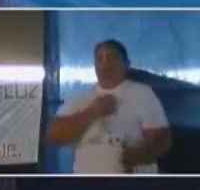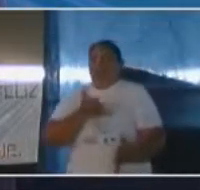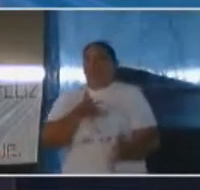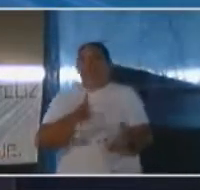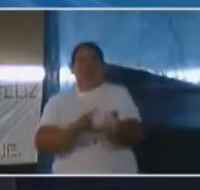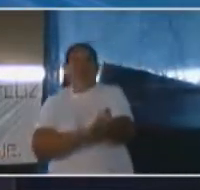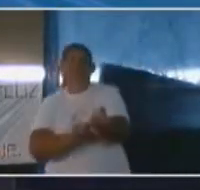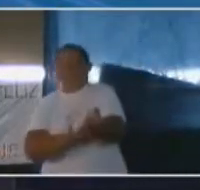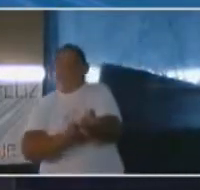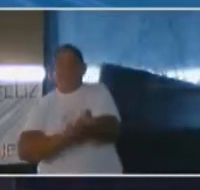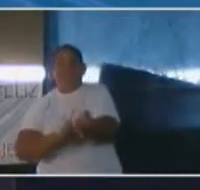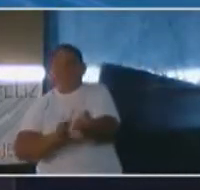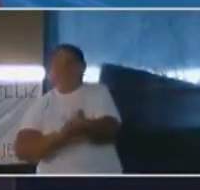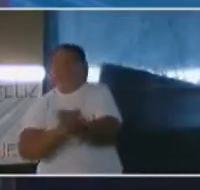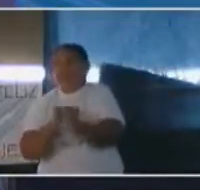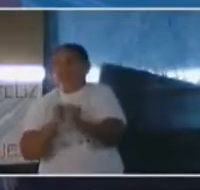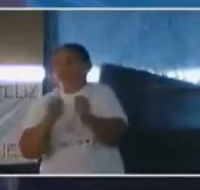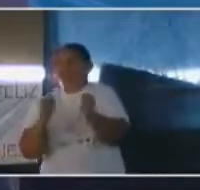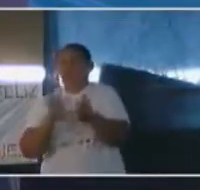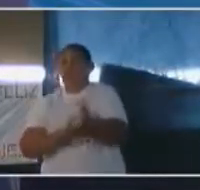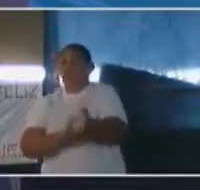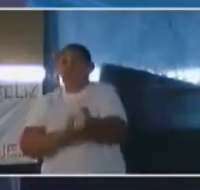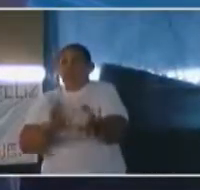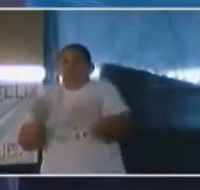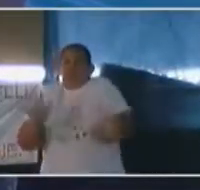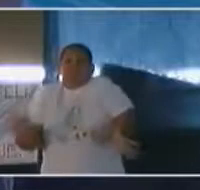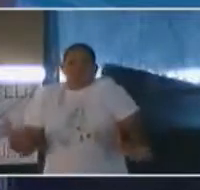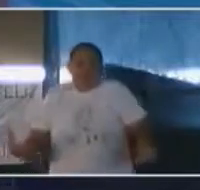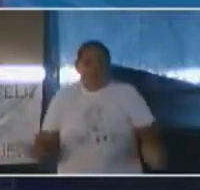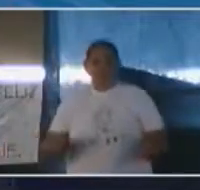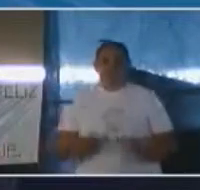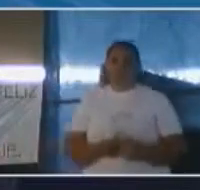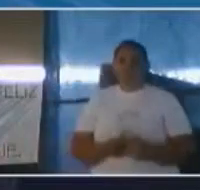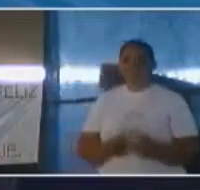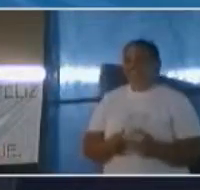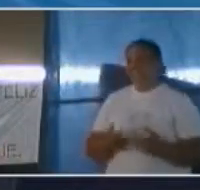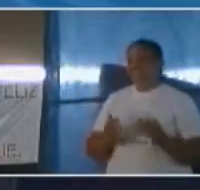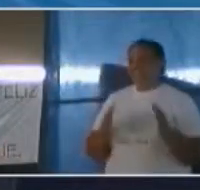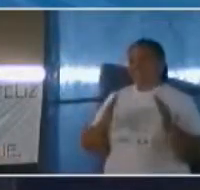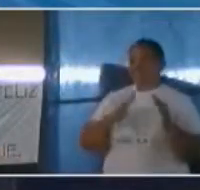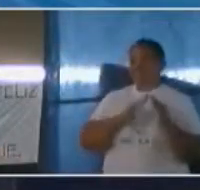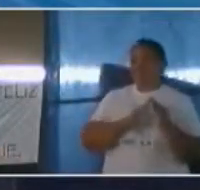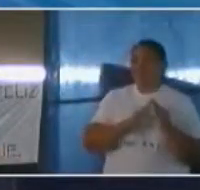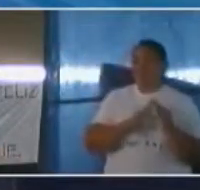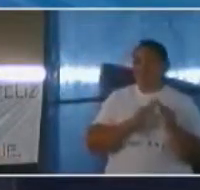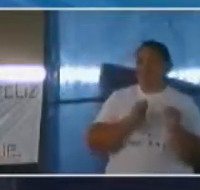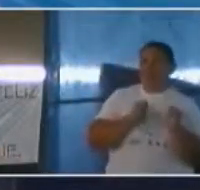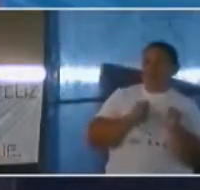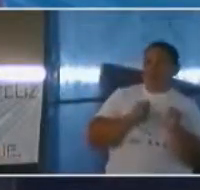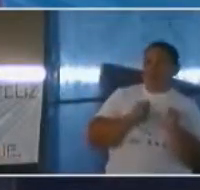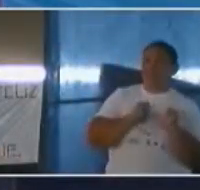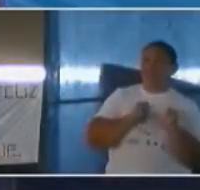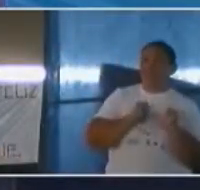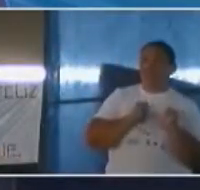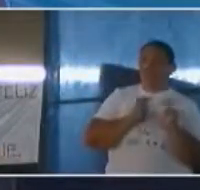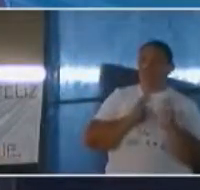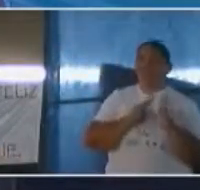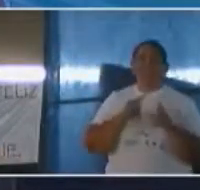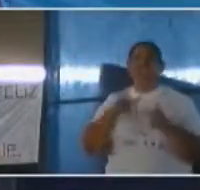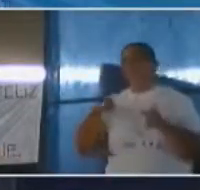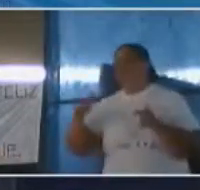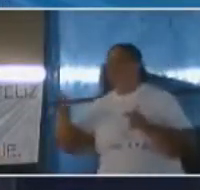uma certa vontade de ficar em casa, indiferença, falta de ação. Tanto é que o lema do Congresso, o